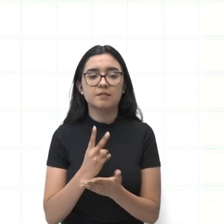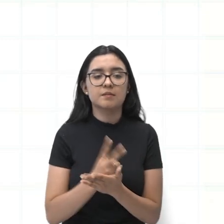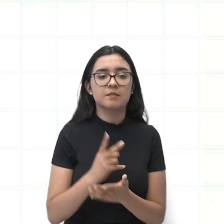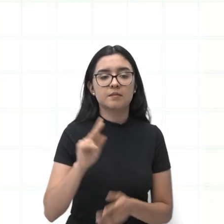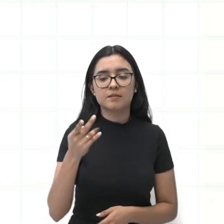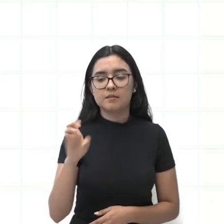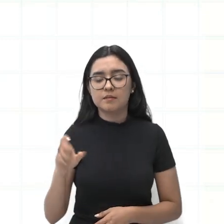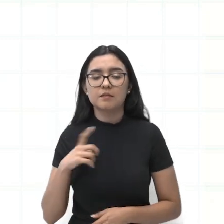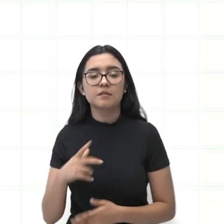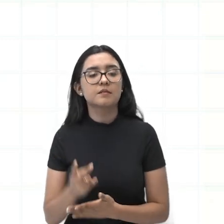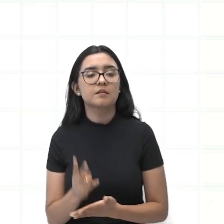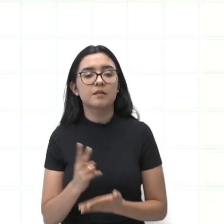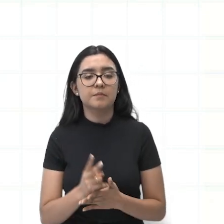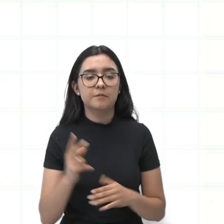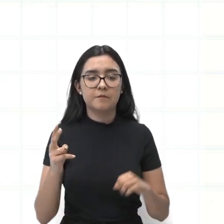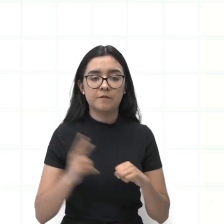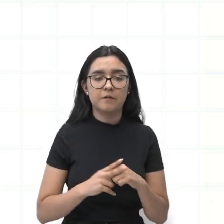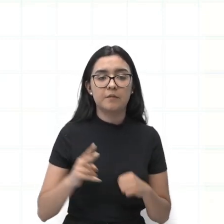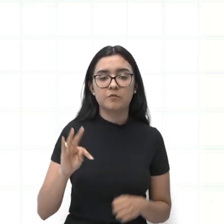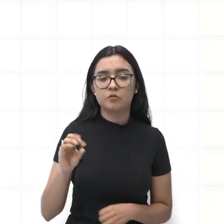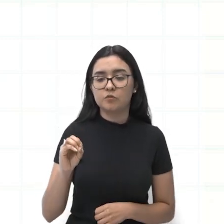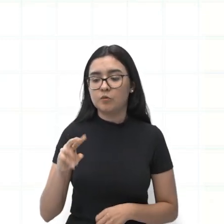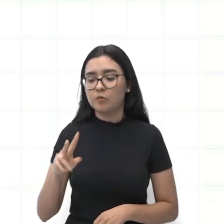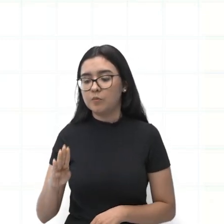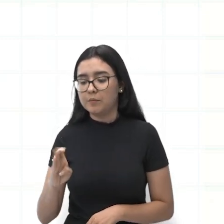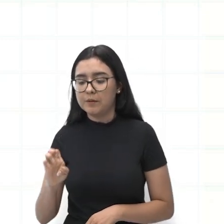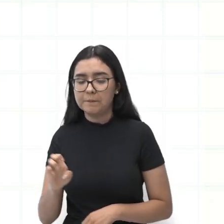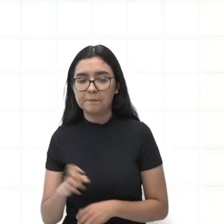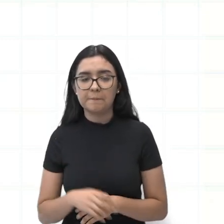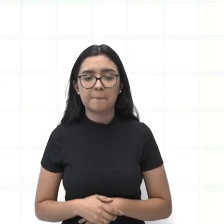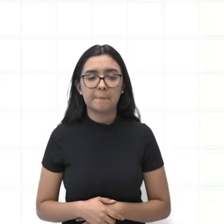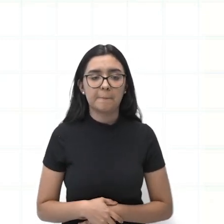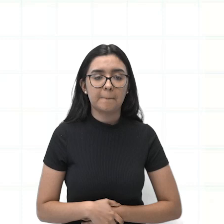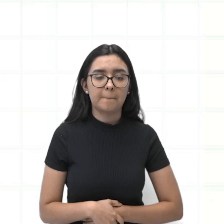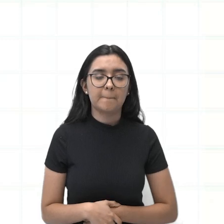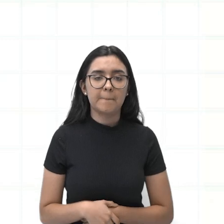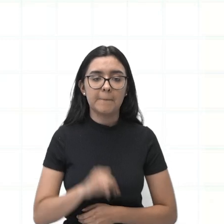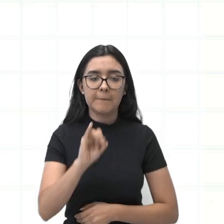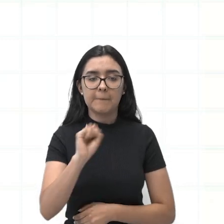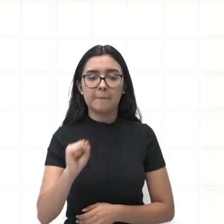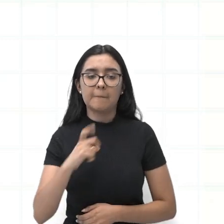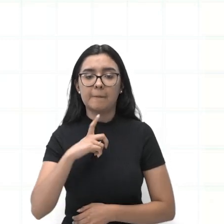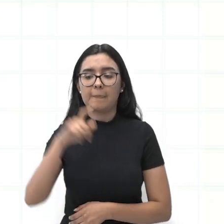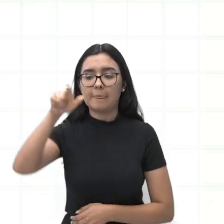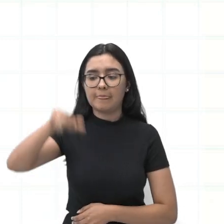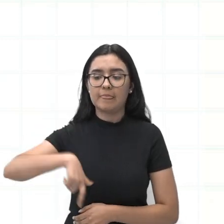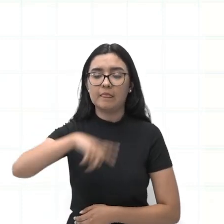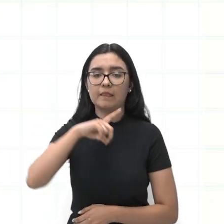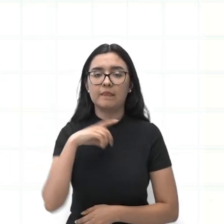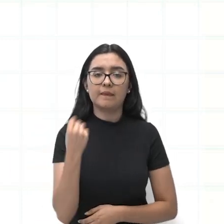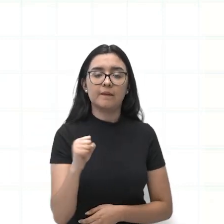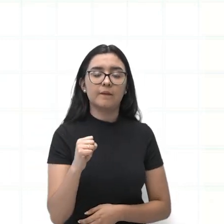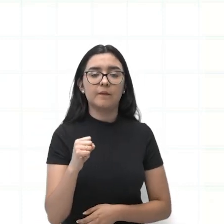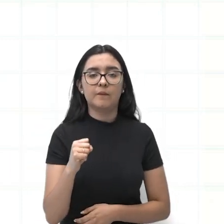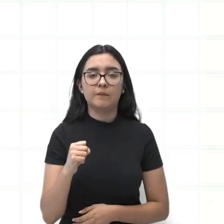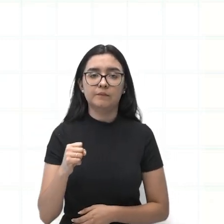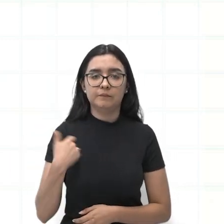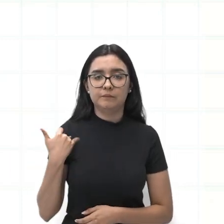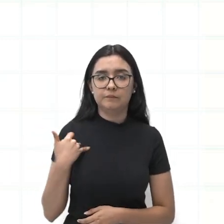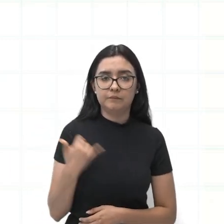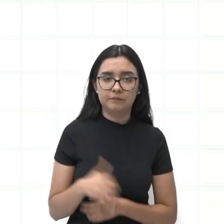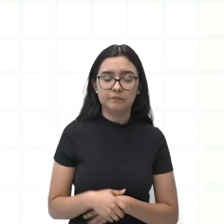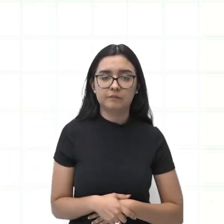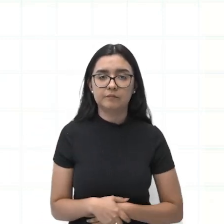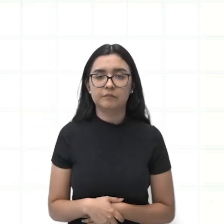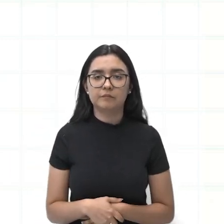has. Ou have, sempre o verbo to be. He is 8 years old. Ele tem 8